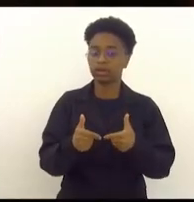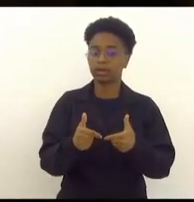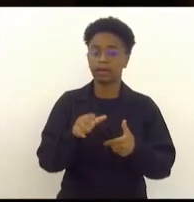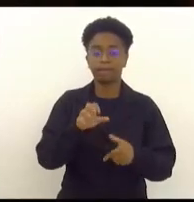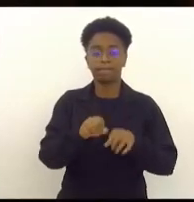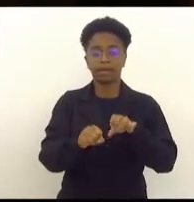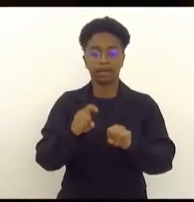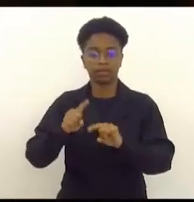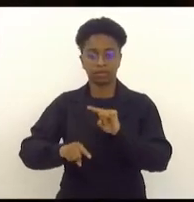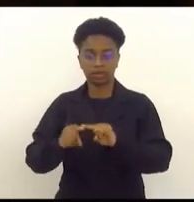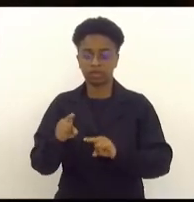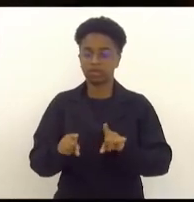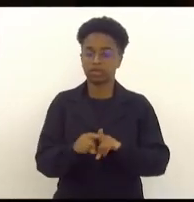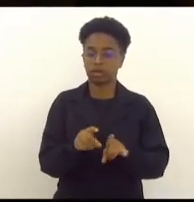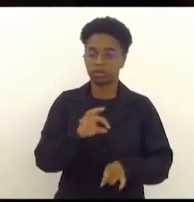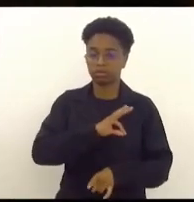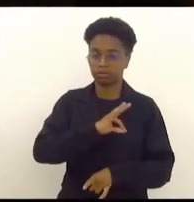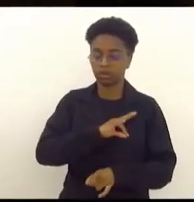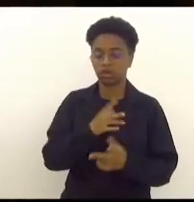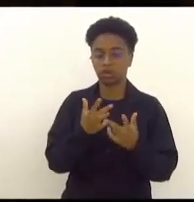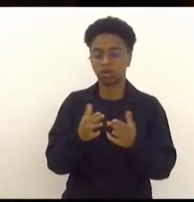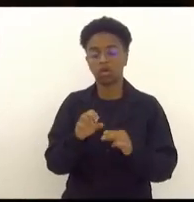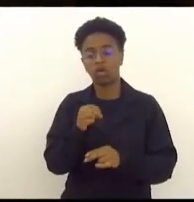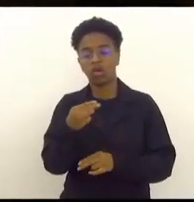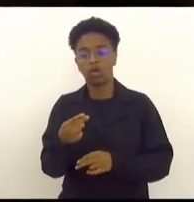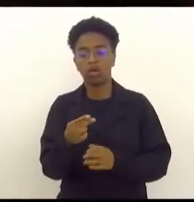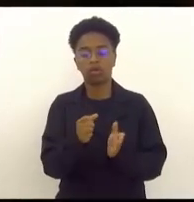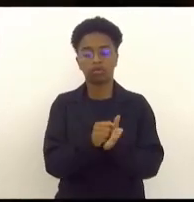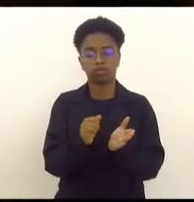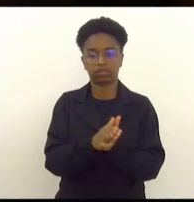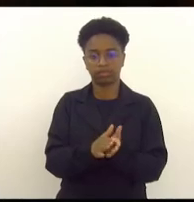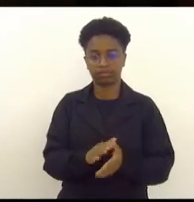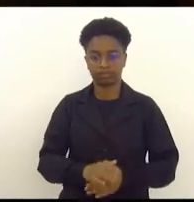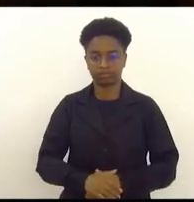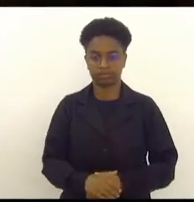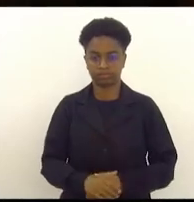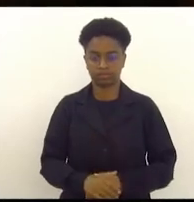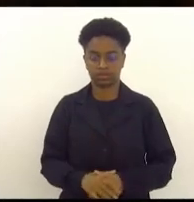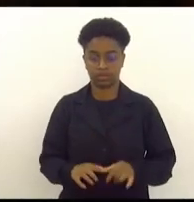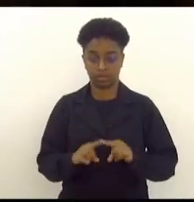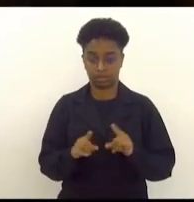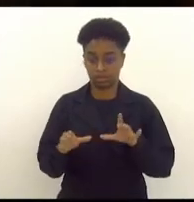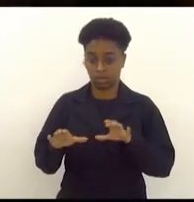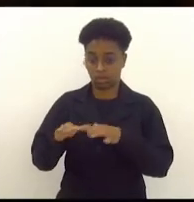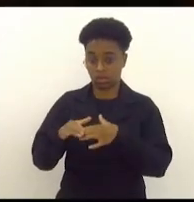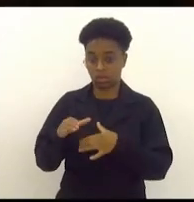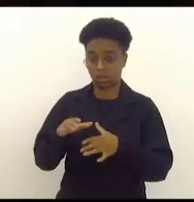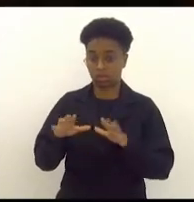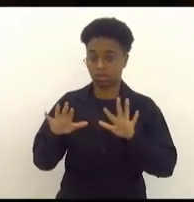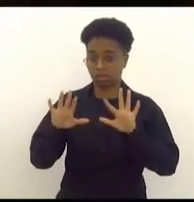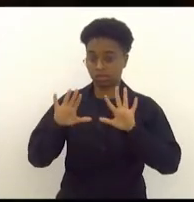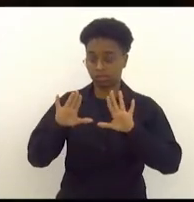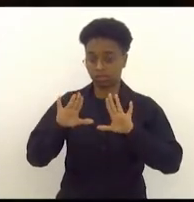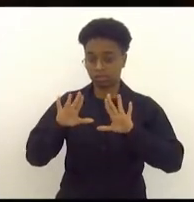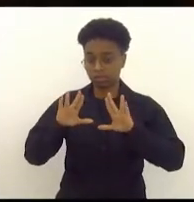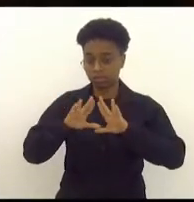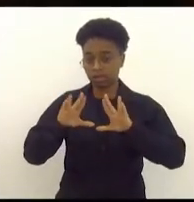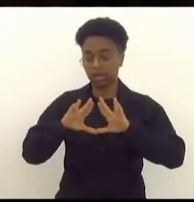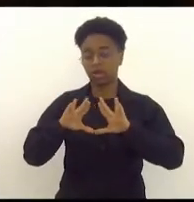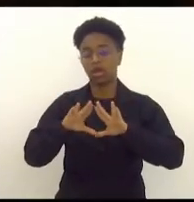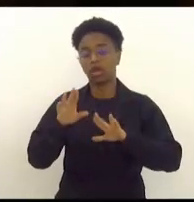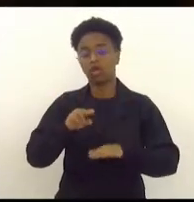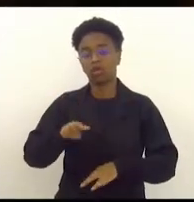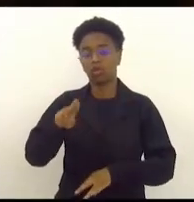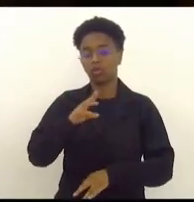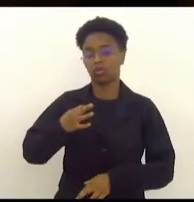de polícia e o poder de fiscalização e autuação esses milicianos que vestem um coletinho azul do prefeito